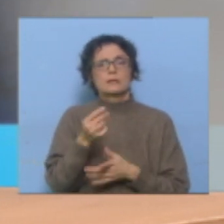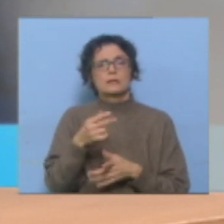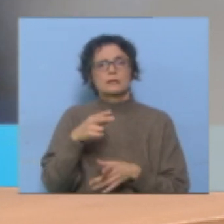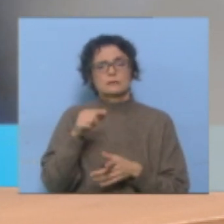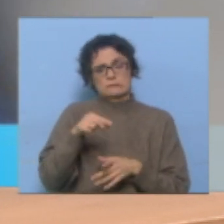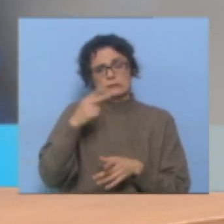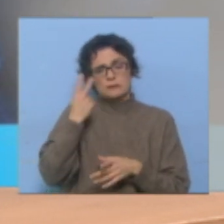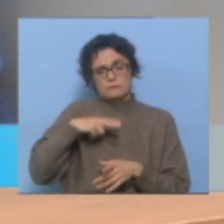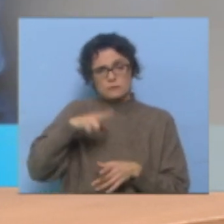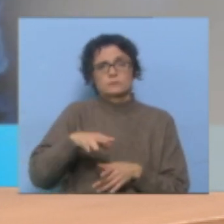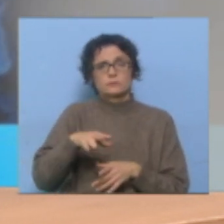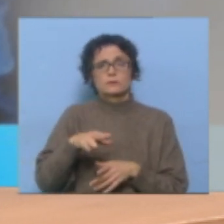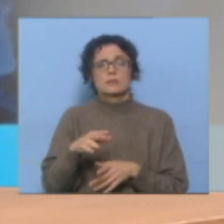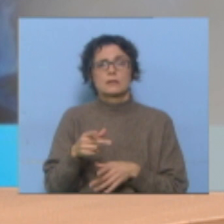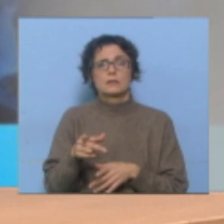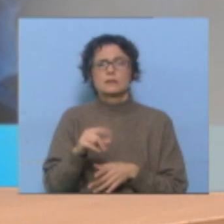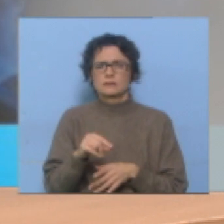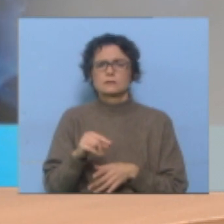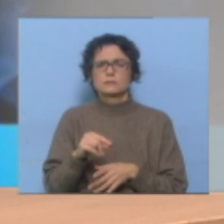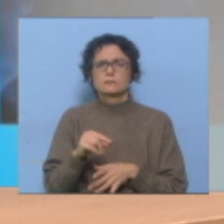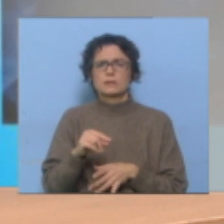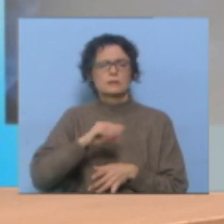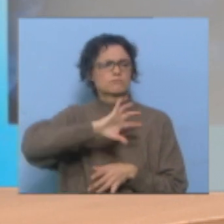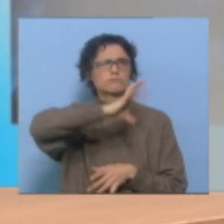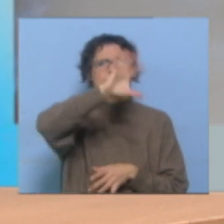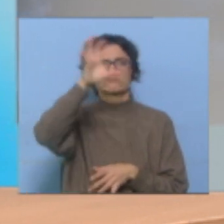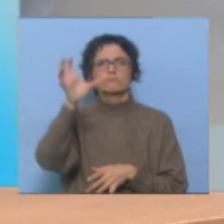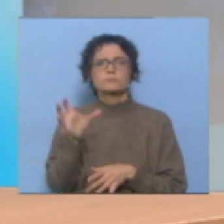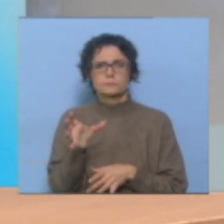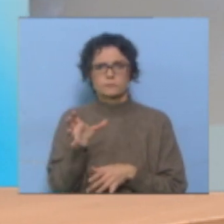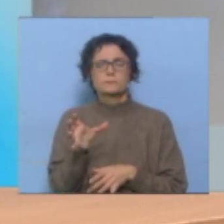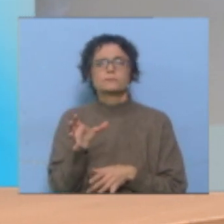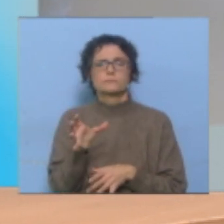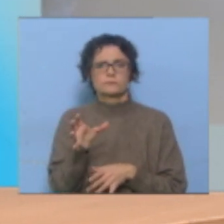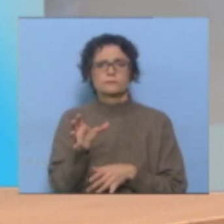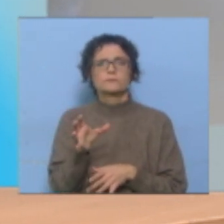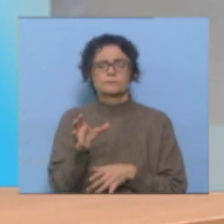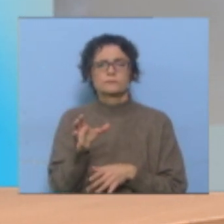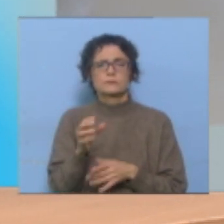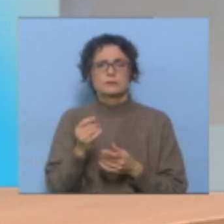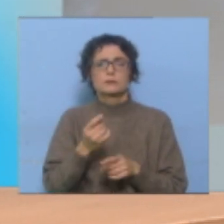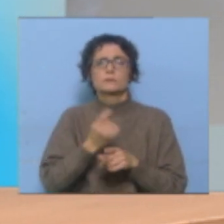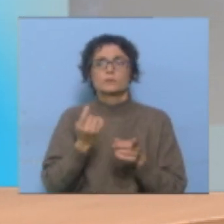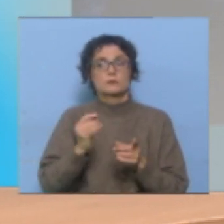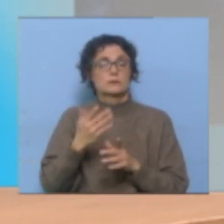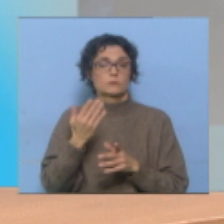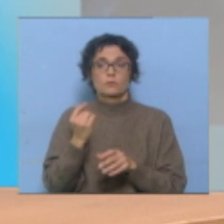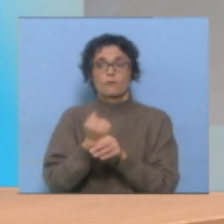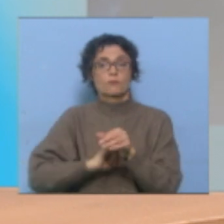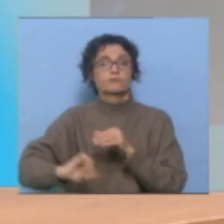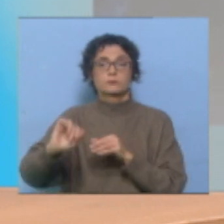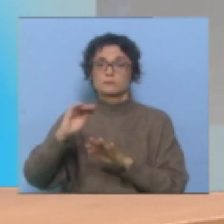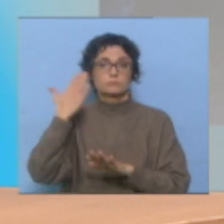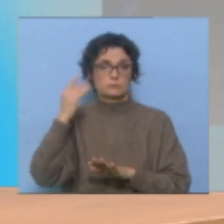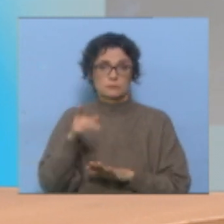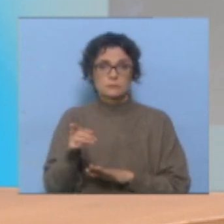Portugal, mas também muitos países. Primeiro porque desempenhou por 2